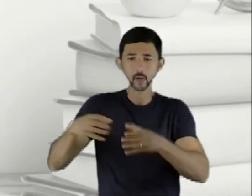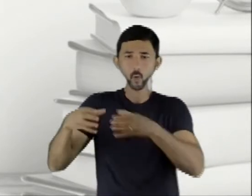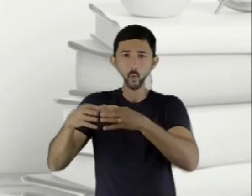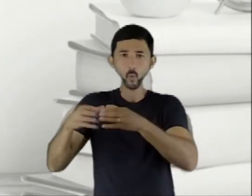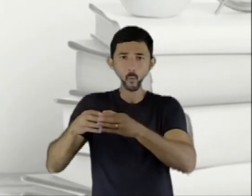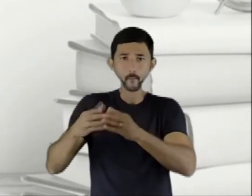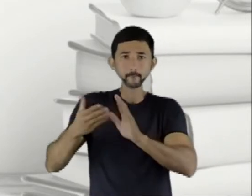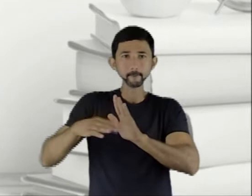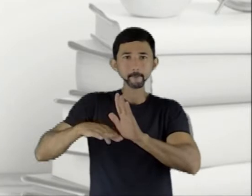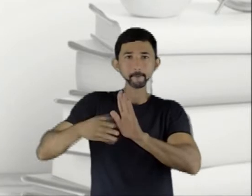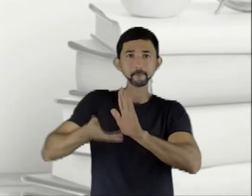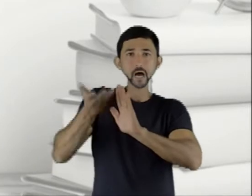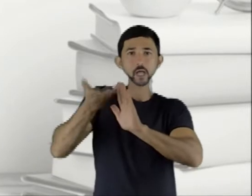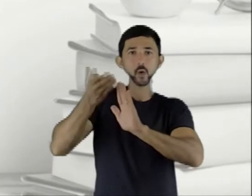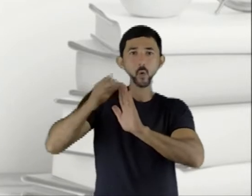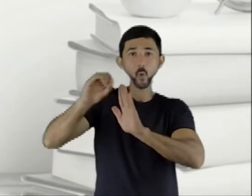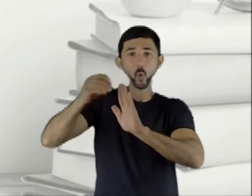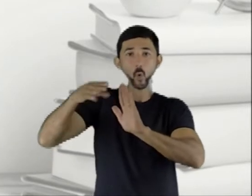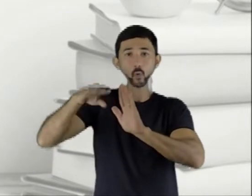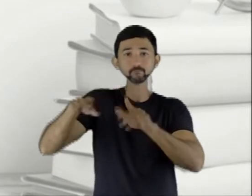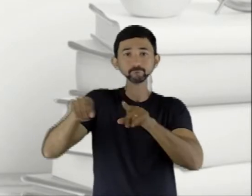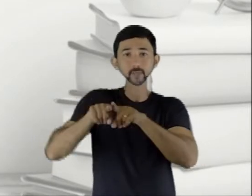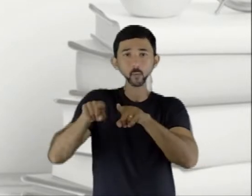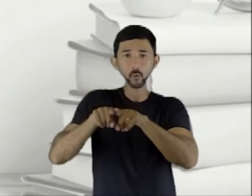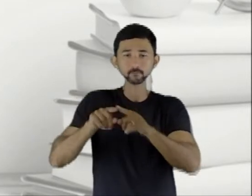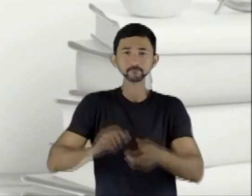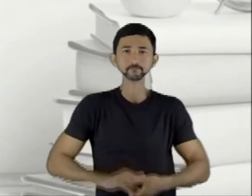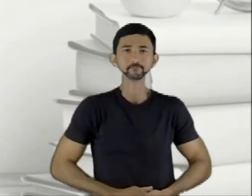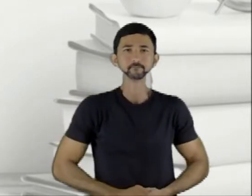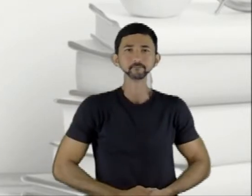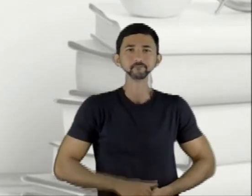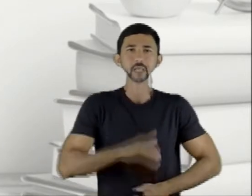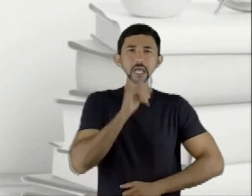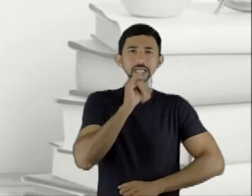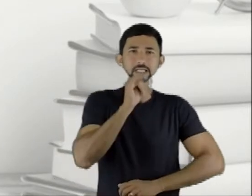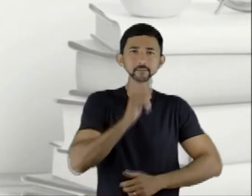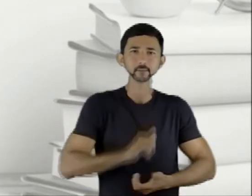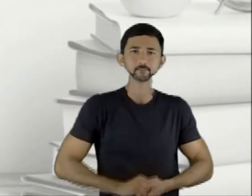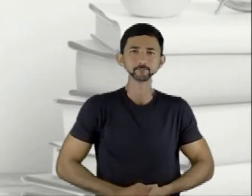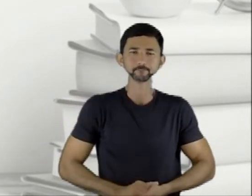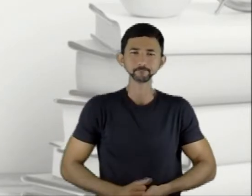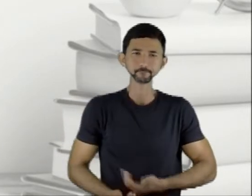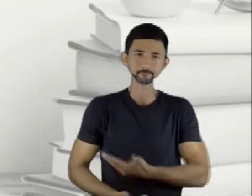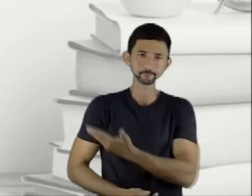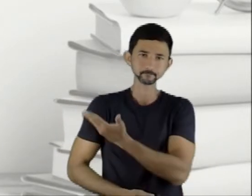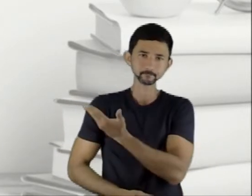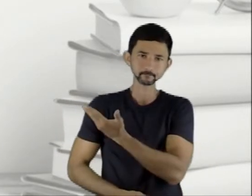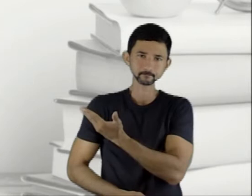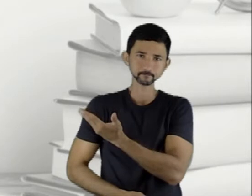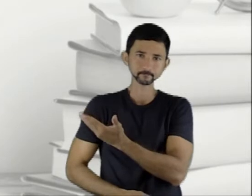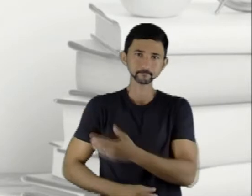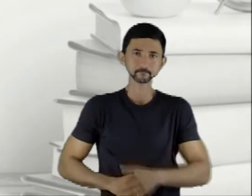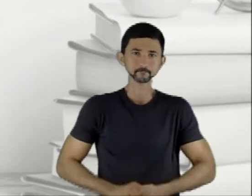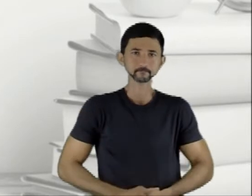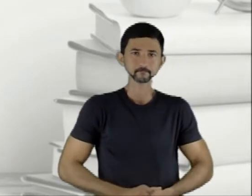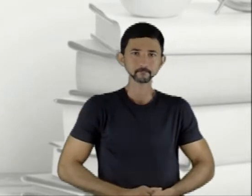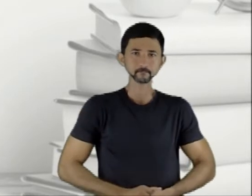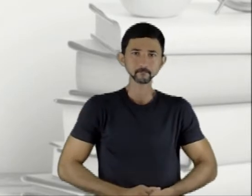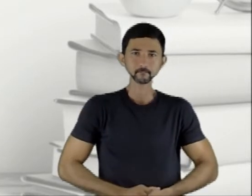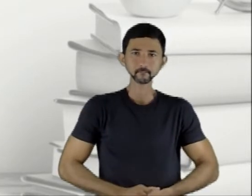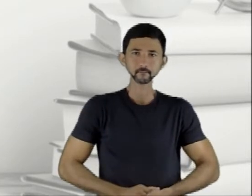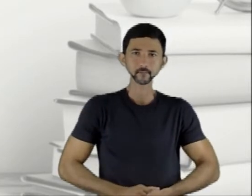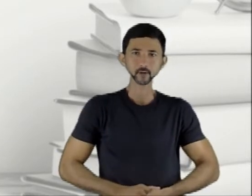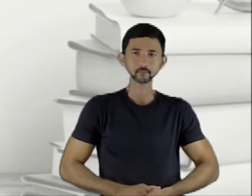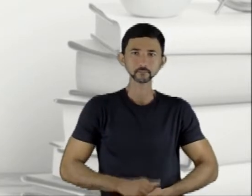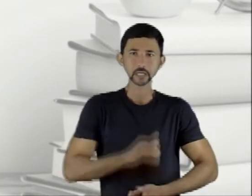à mediana. Como assim? Vamos ver um exemplo. Olha só essa série de dados aí. Nós temos 8, número